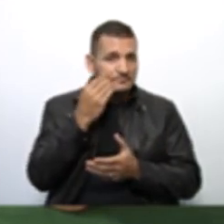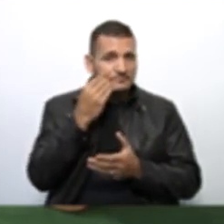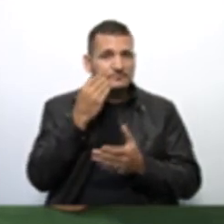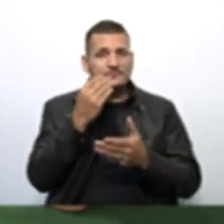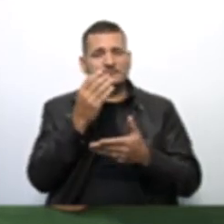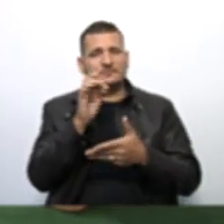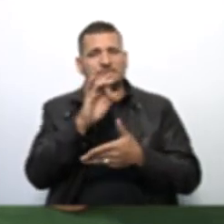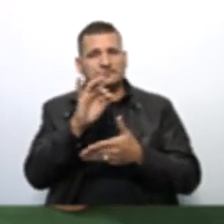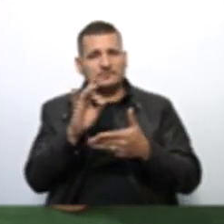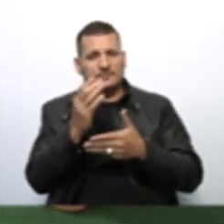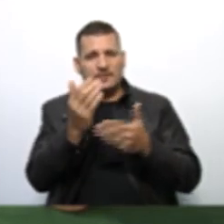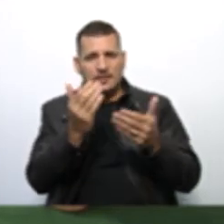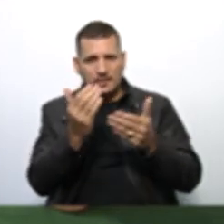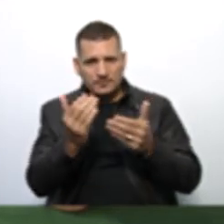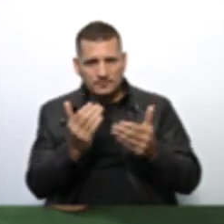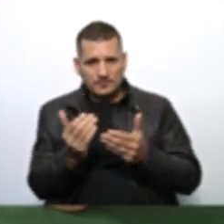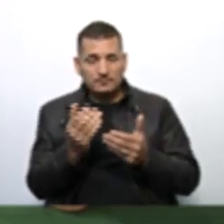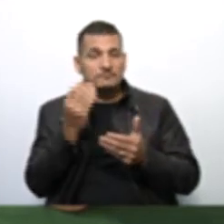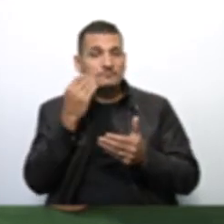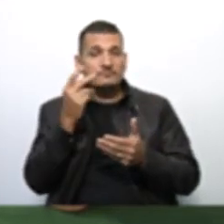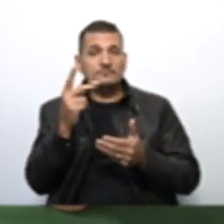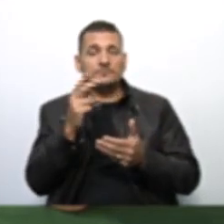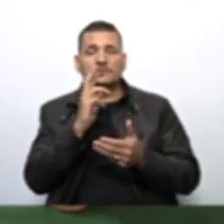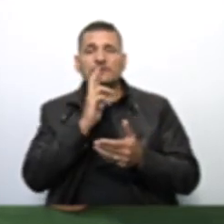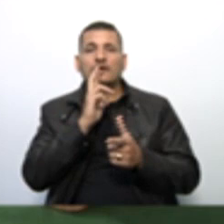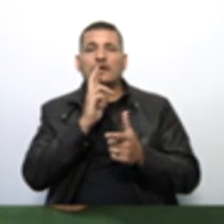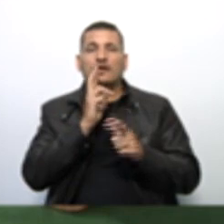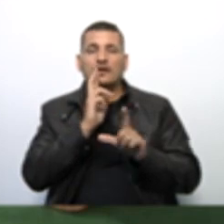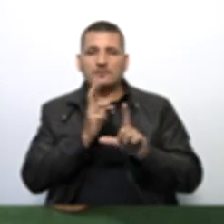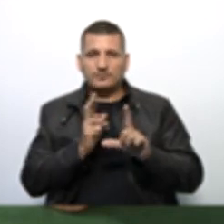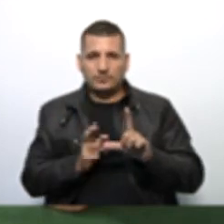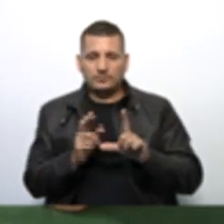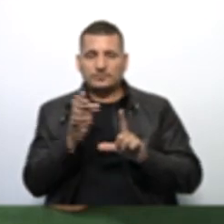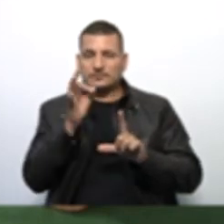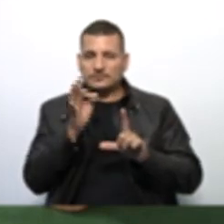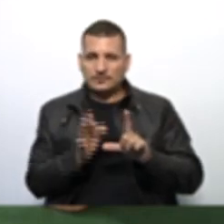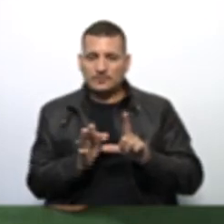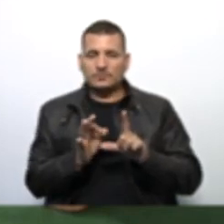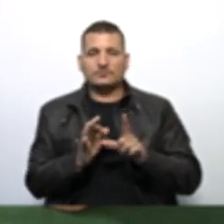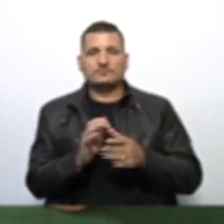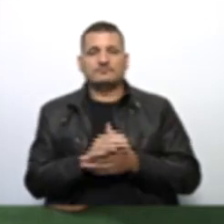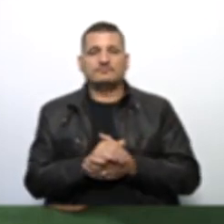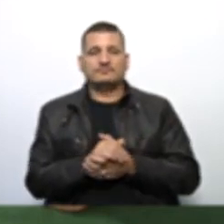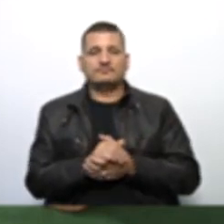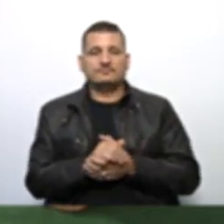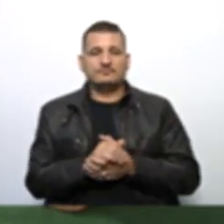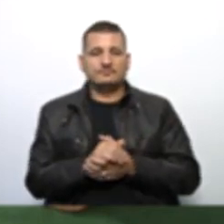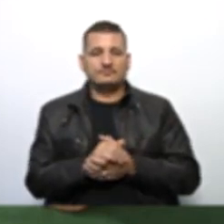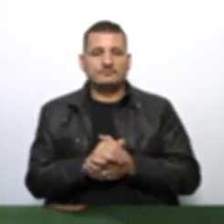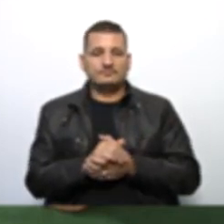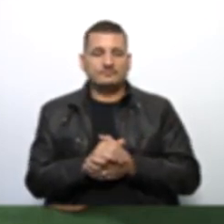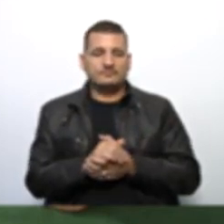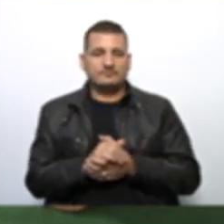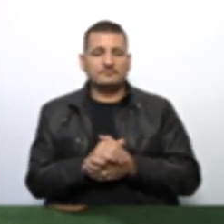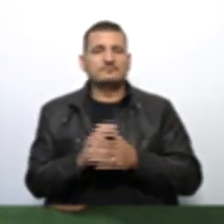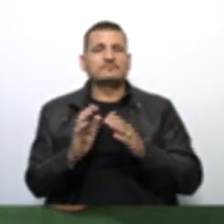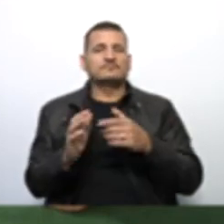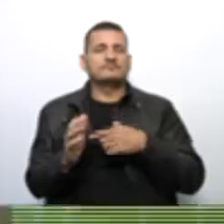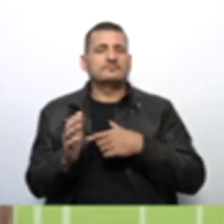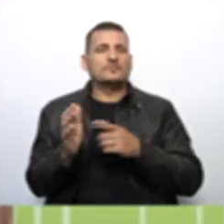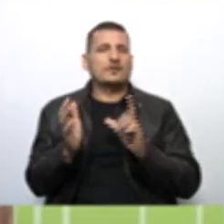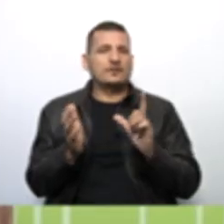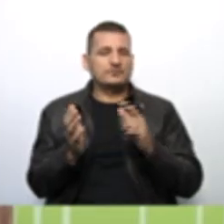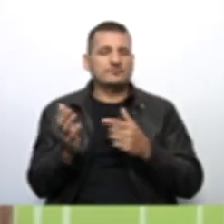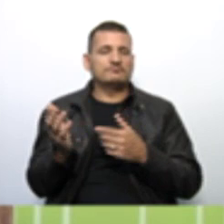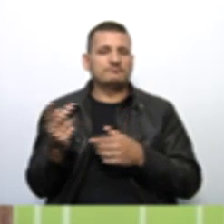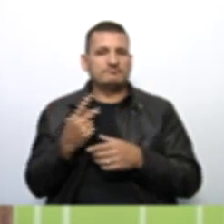cada questão e verificar aqui se a resposta deles está de acordo com o nosso gabarito, não é isso, professor? Exato, a gente estava comentando aqui com o professor, não é